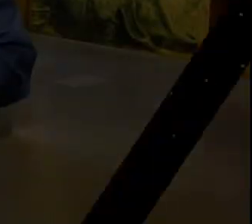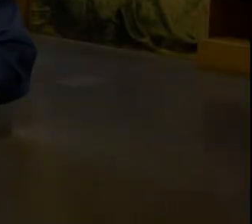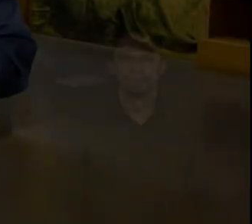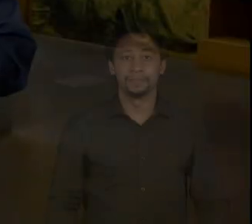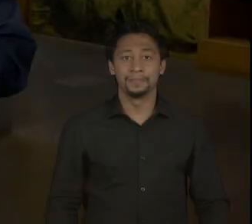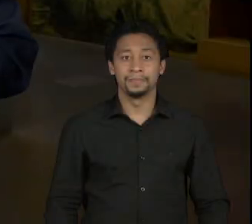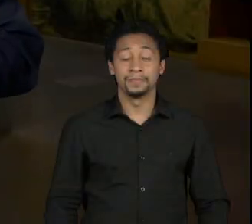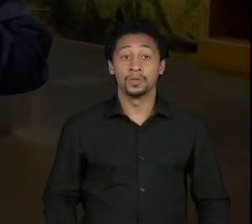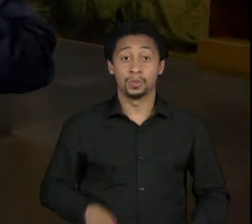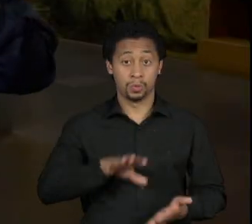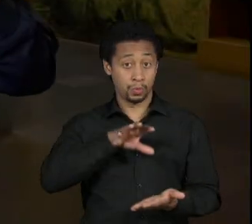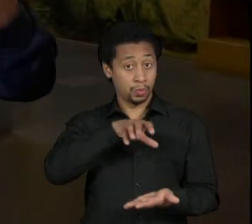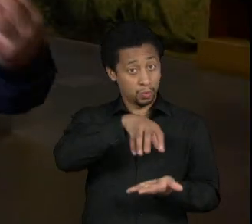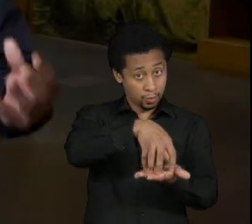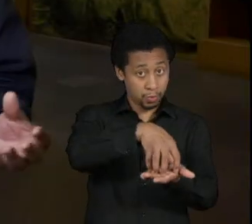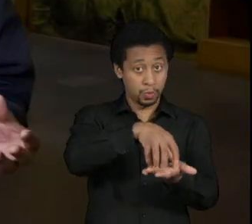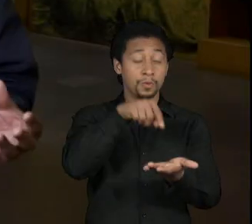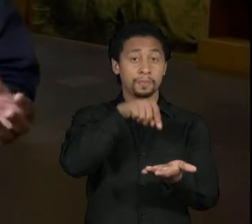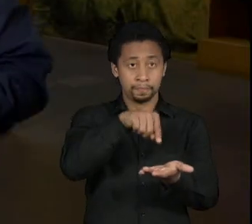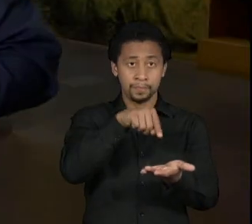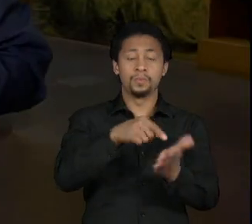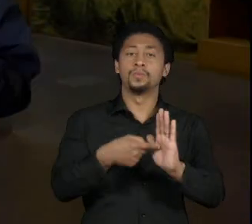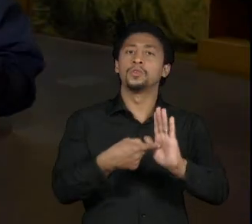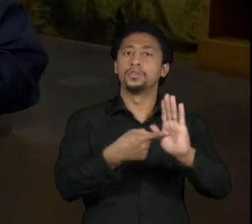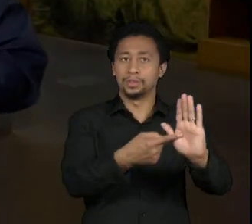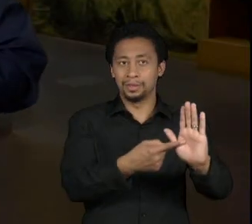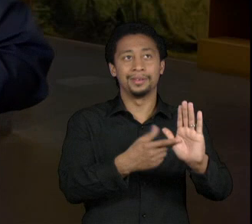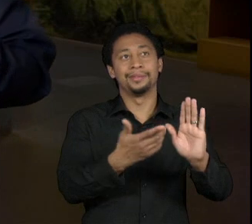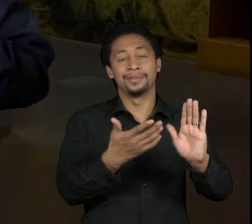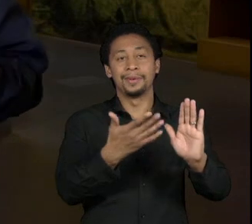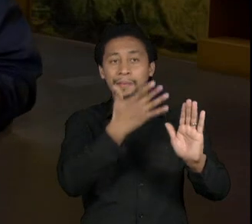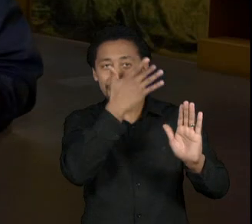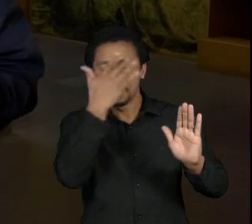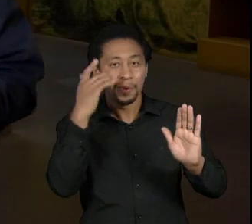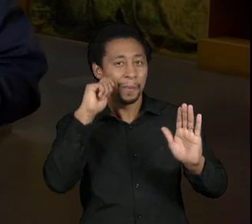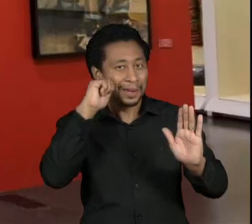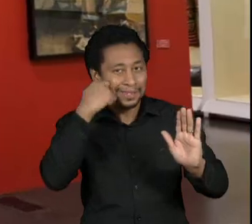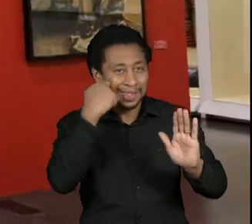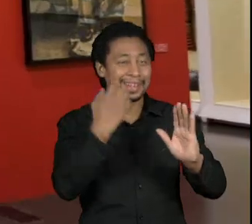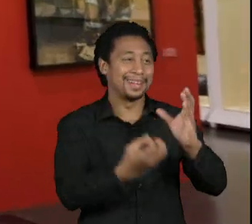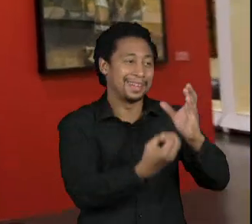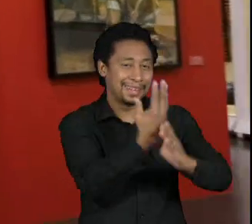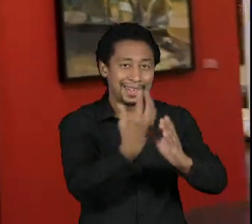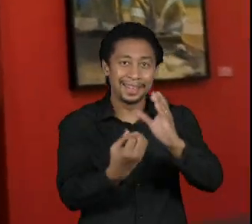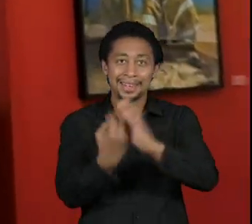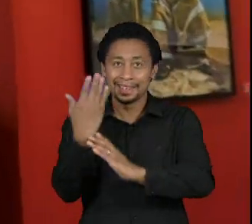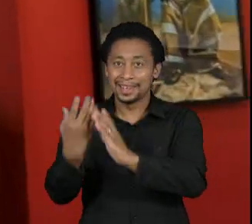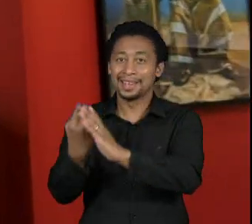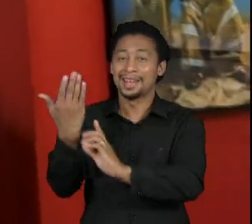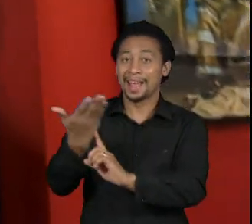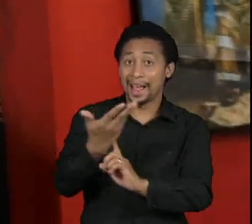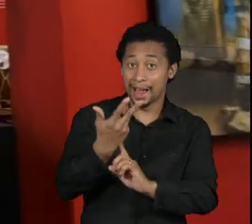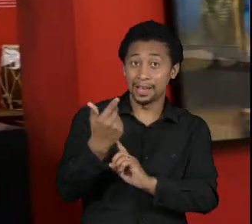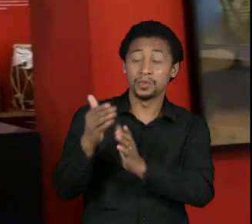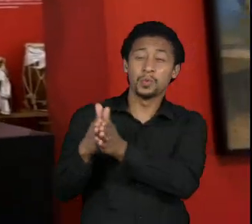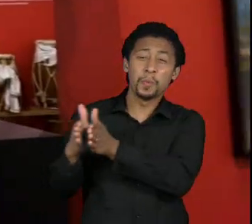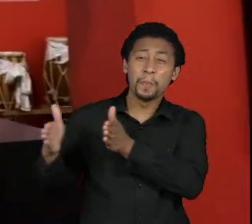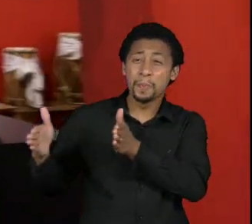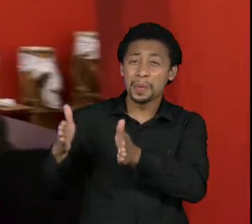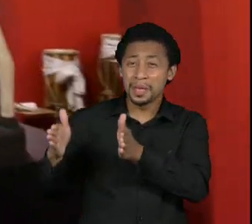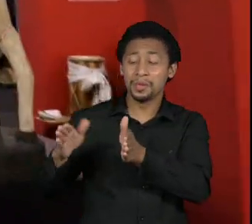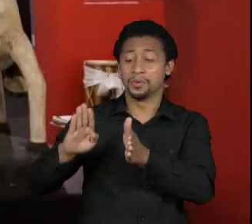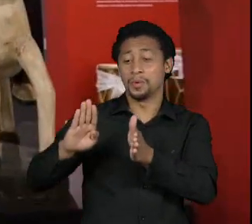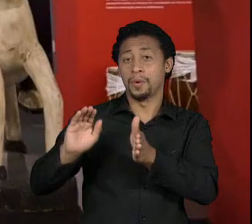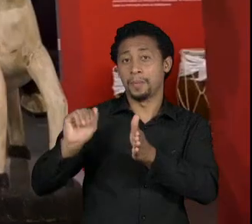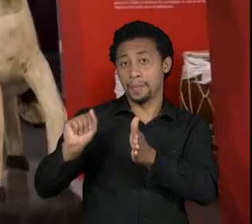O núcleo A Mão Afro-Brasileira, que é um núcleo dedicado às artes, desde o período barroco até